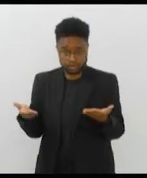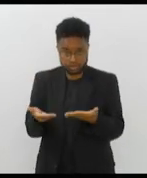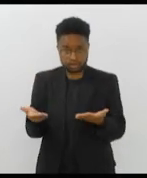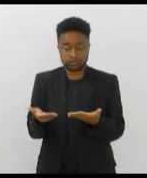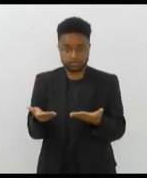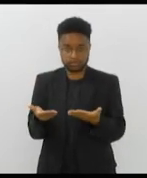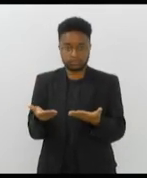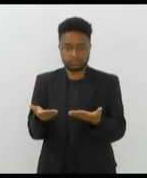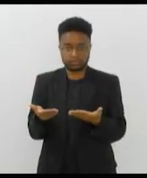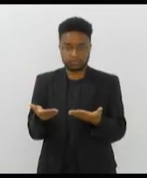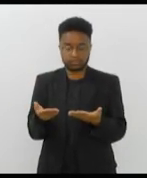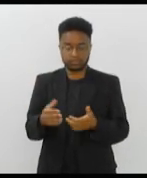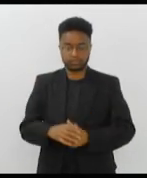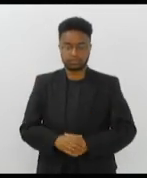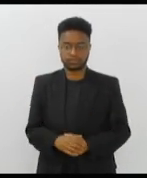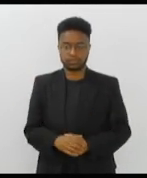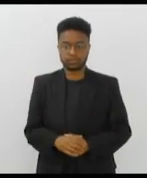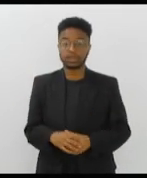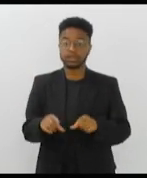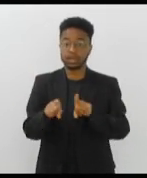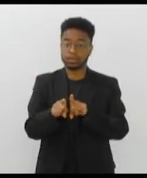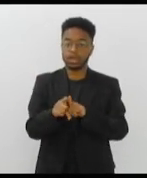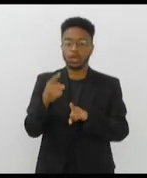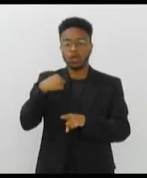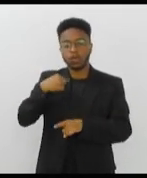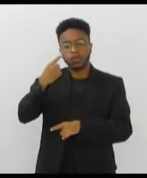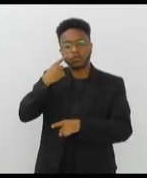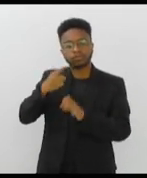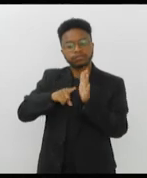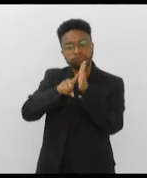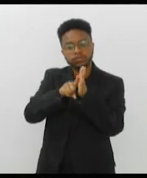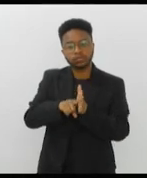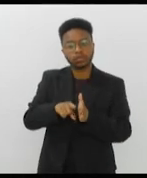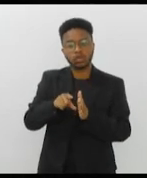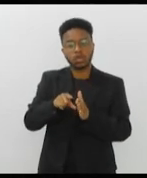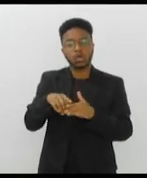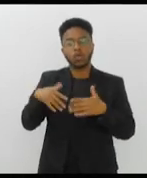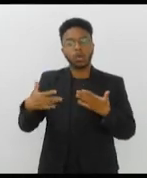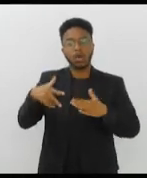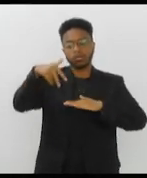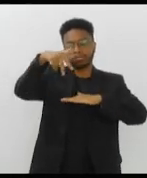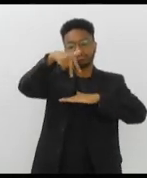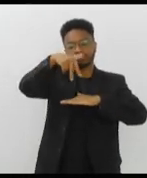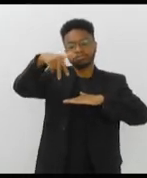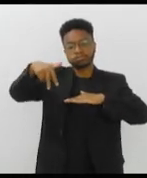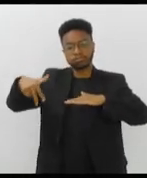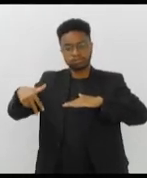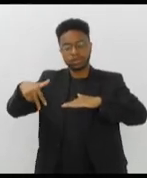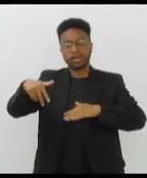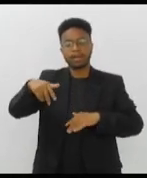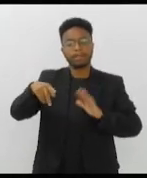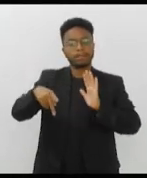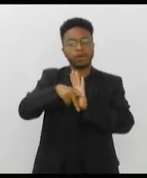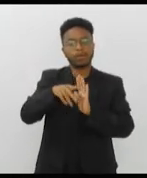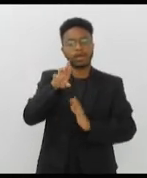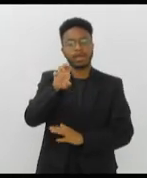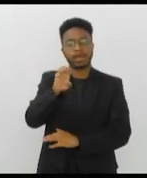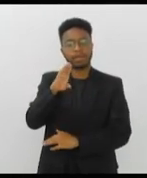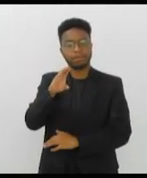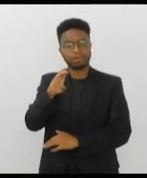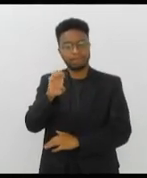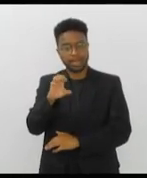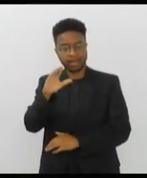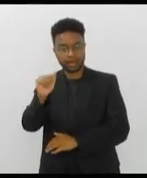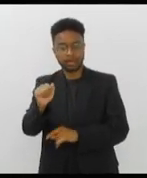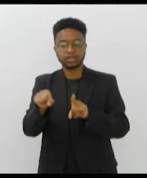e quando verifiquei também o pódio da Rebeca com as